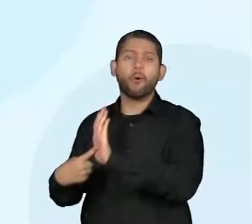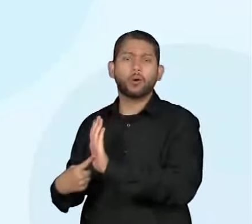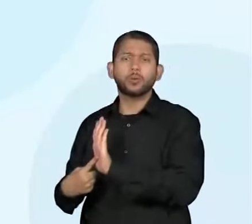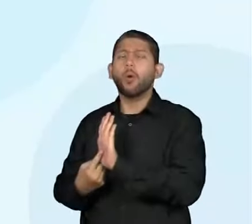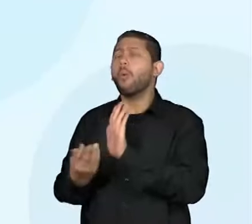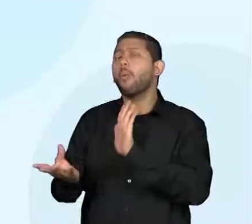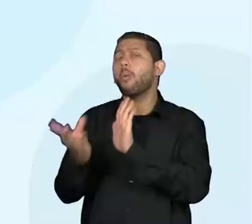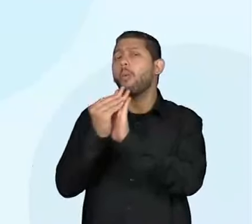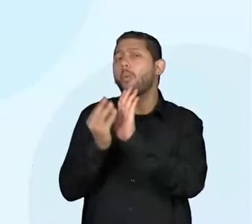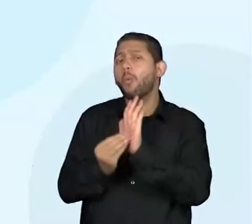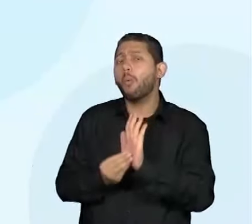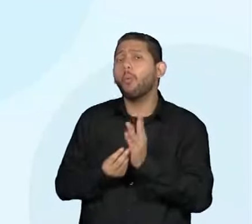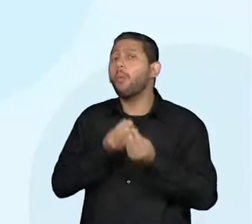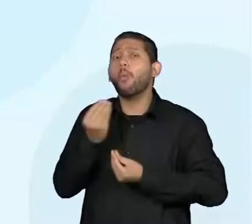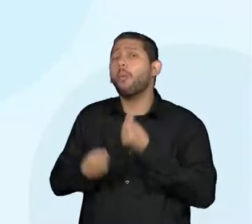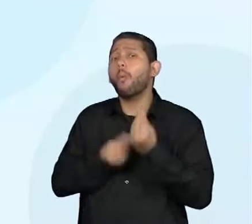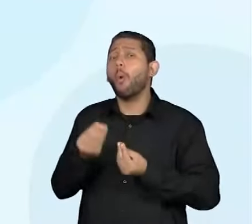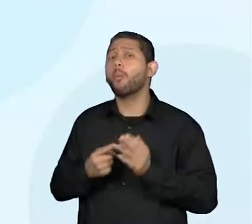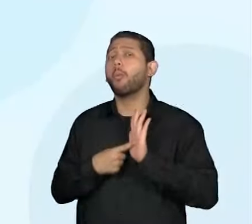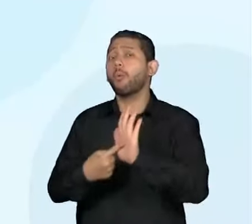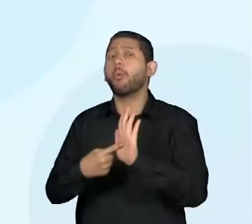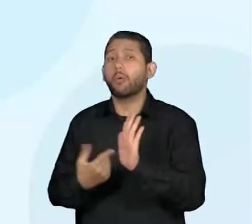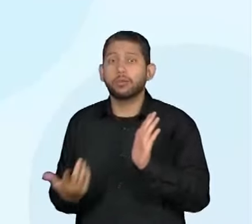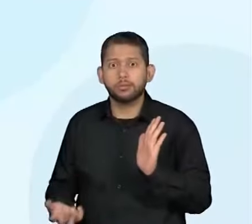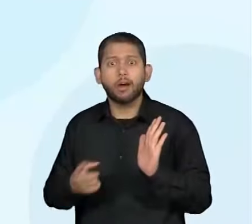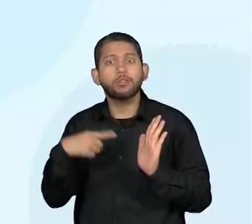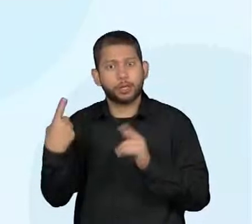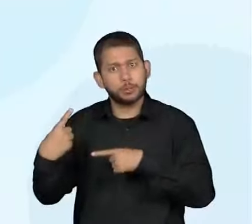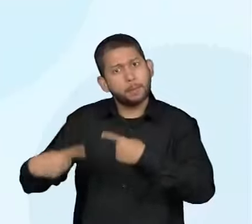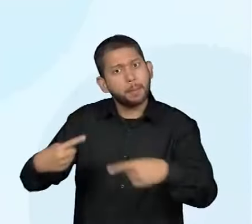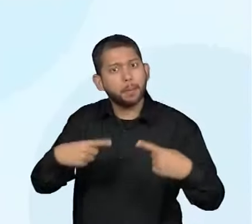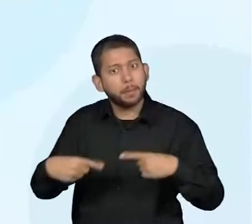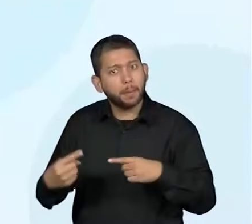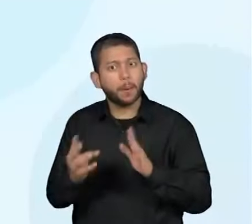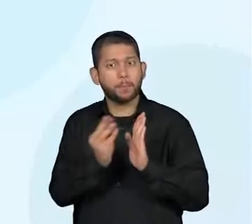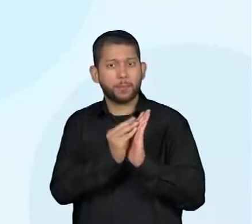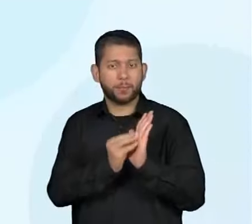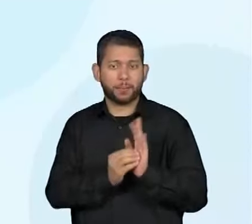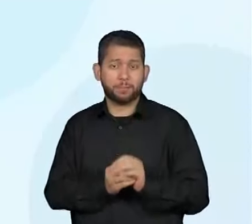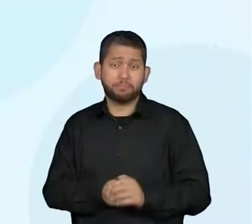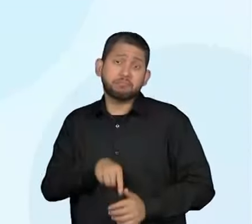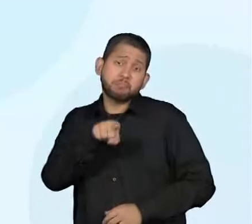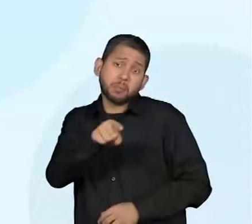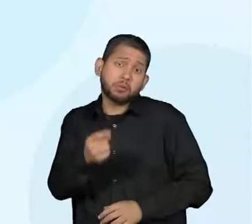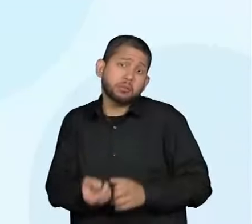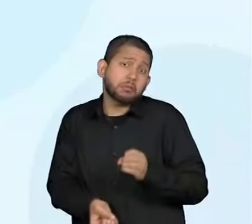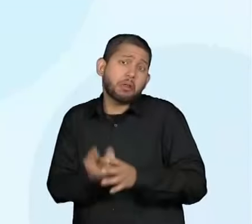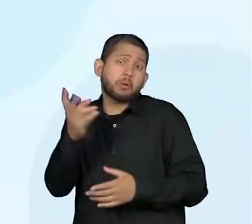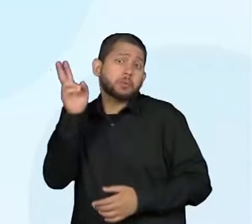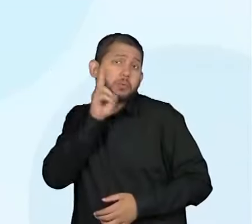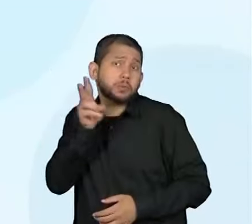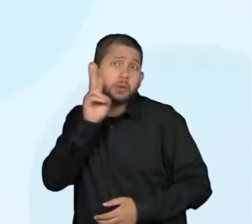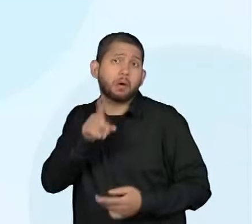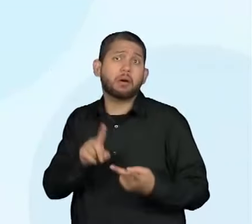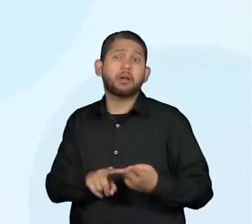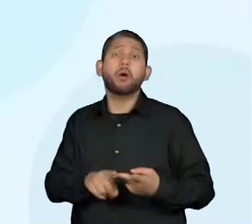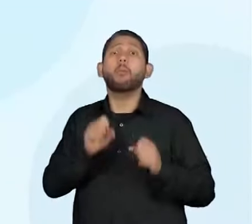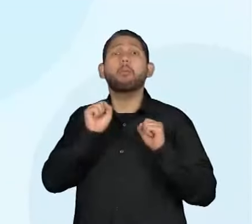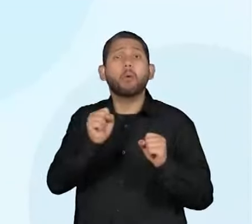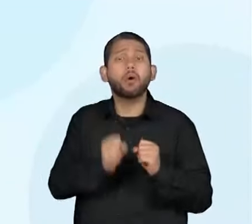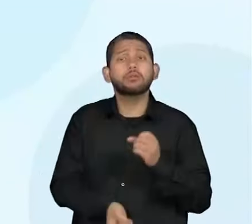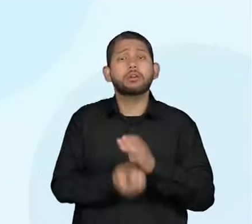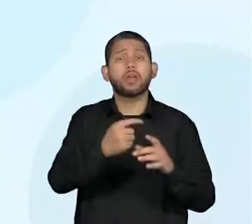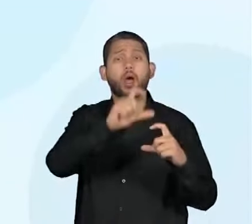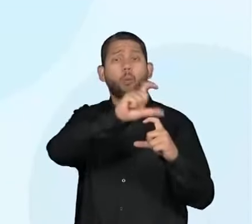que forma farão essa apresentação. Você poderá criar uma história em quadrinhos, uma notícia ou